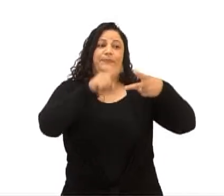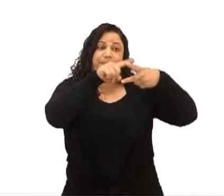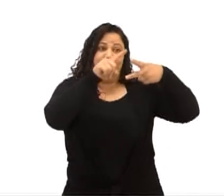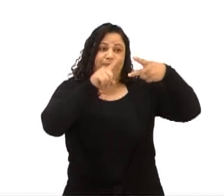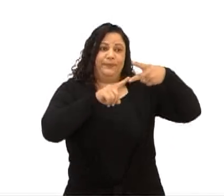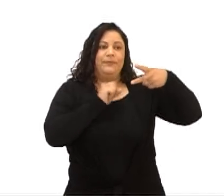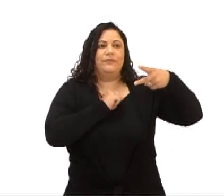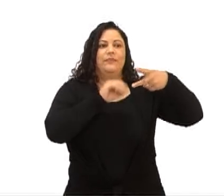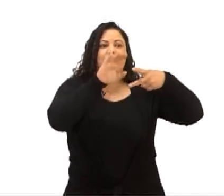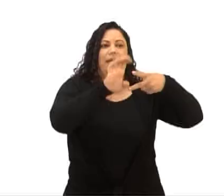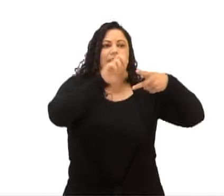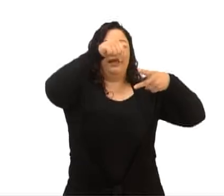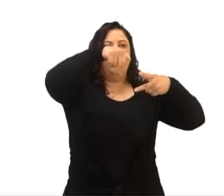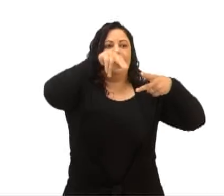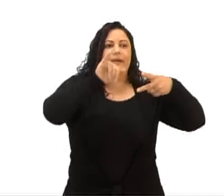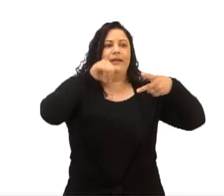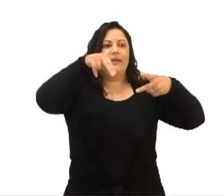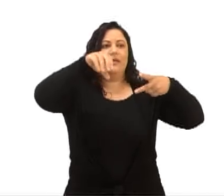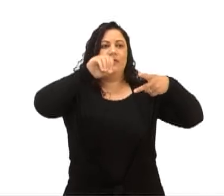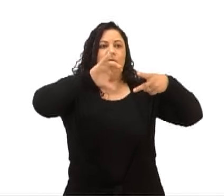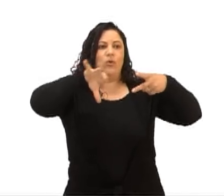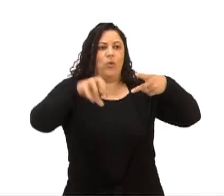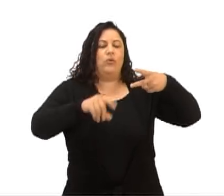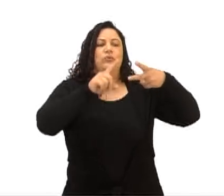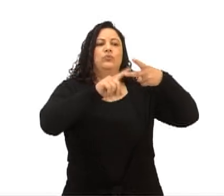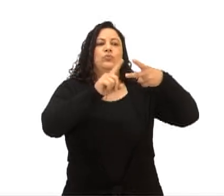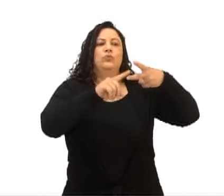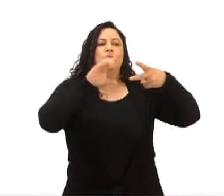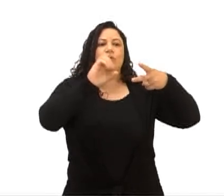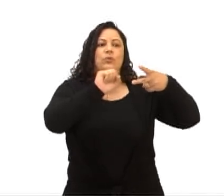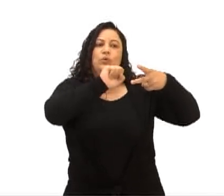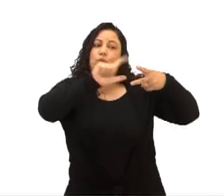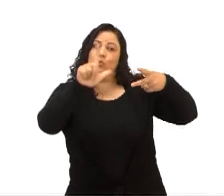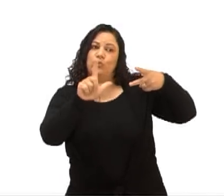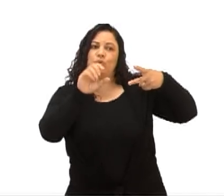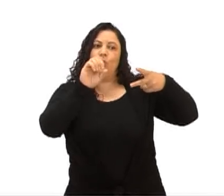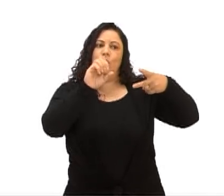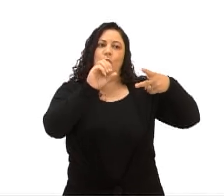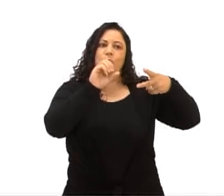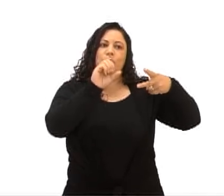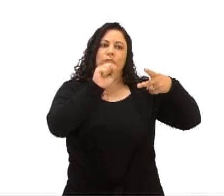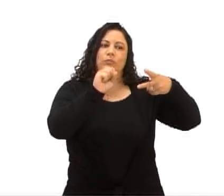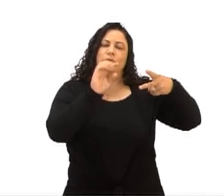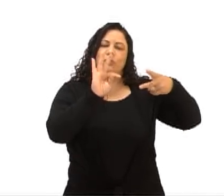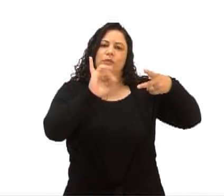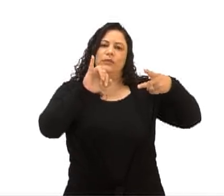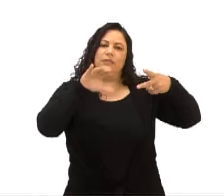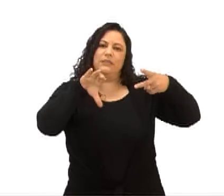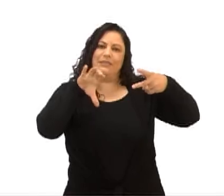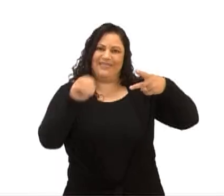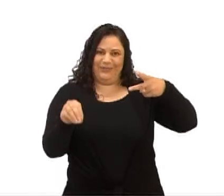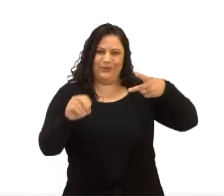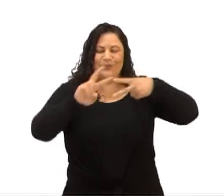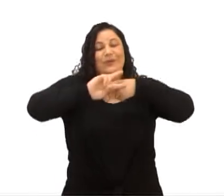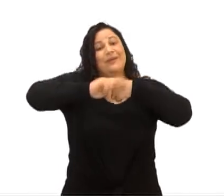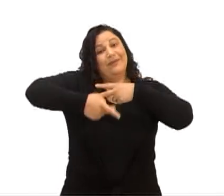lindas, que significam coisas muito simples, que são as principais consequências desse movimento. Essa